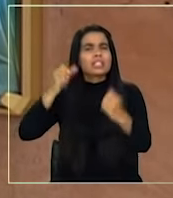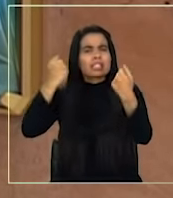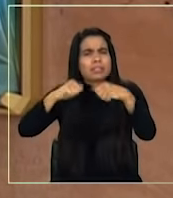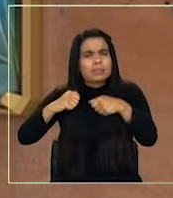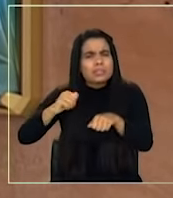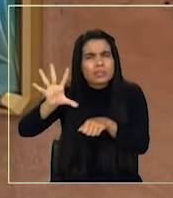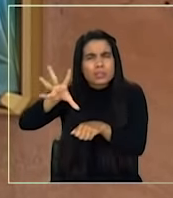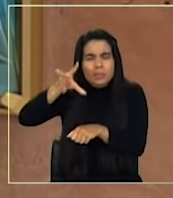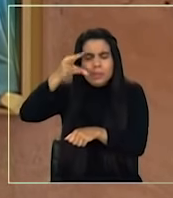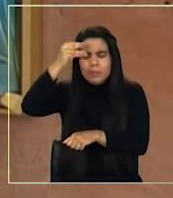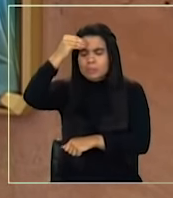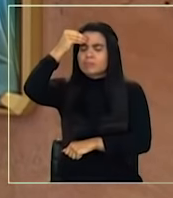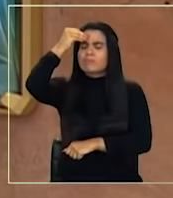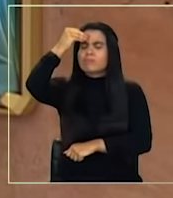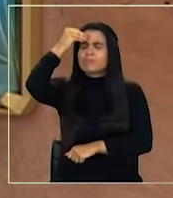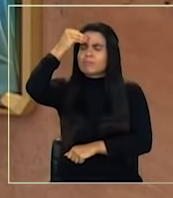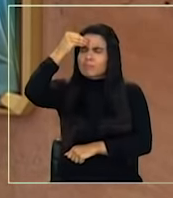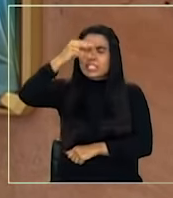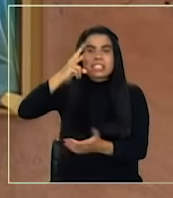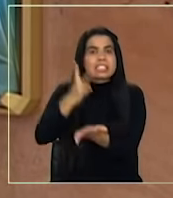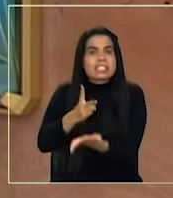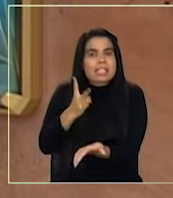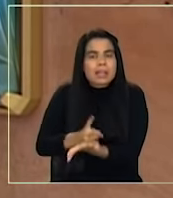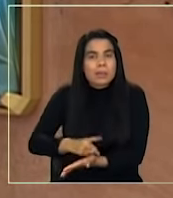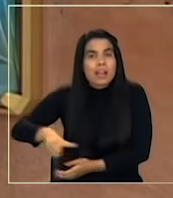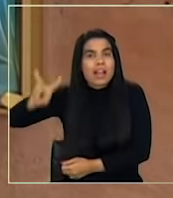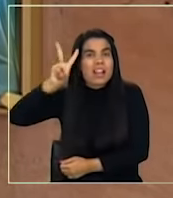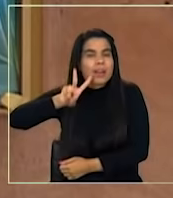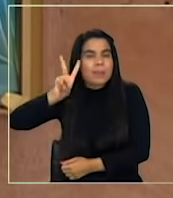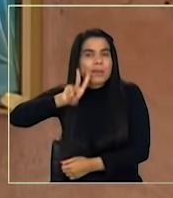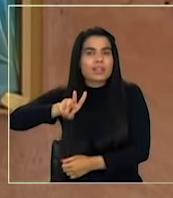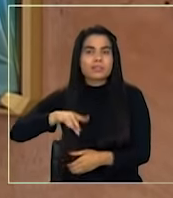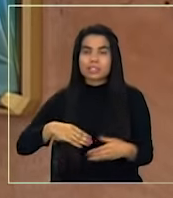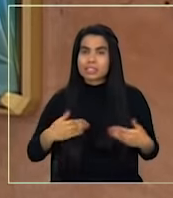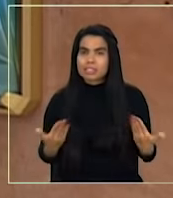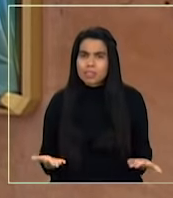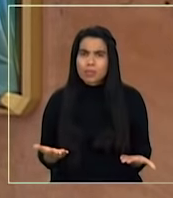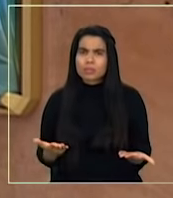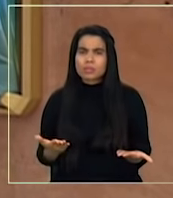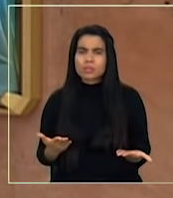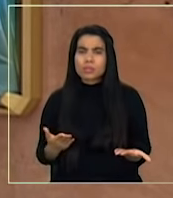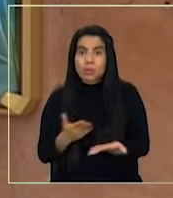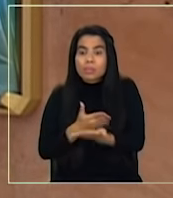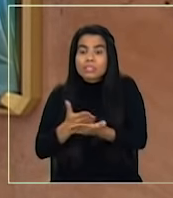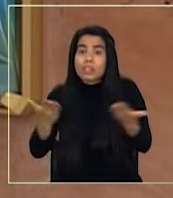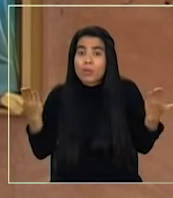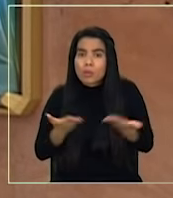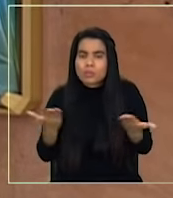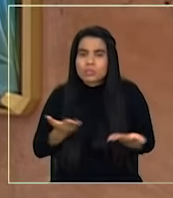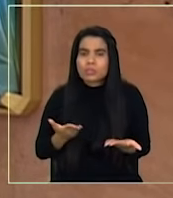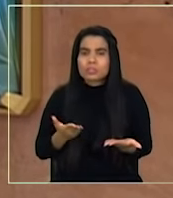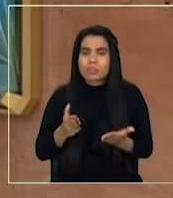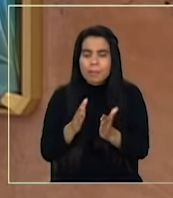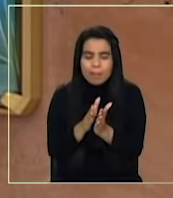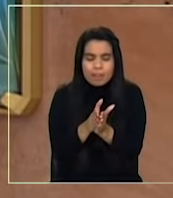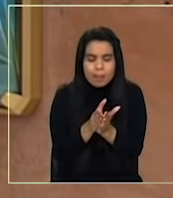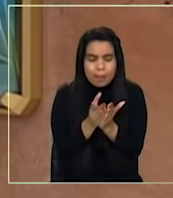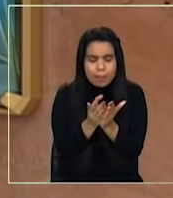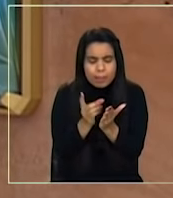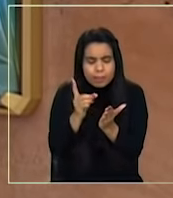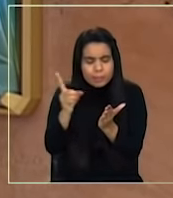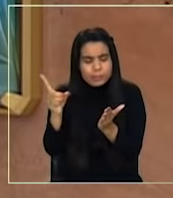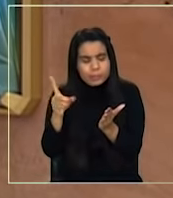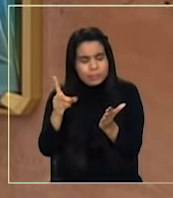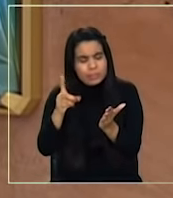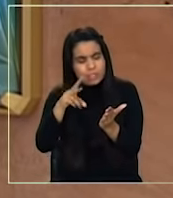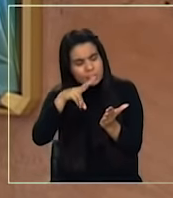no seu ser. Então, a partir de hoje, você vai pegar a Bíblia, você vai pegar as